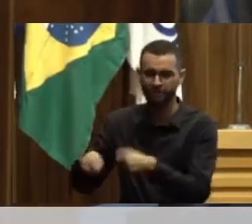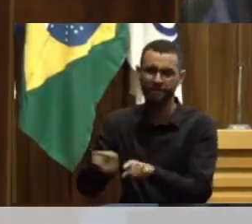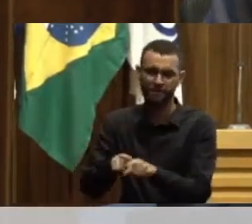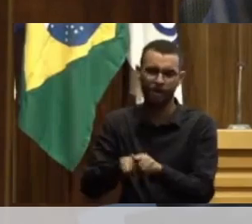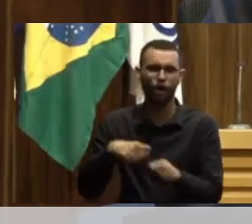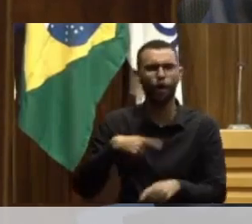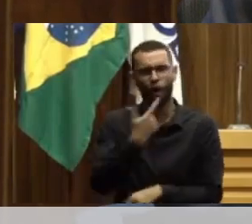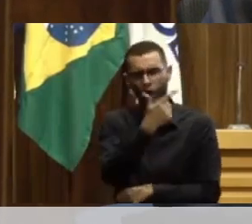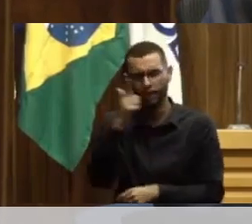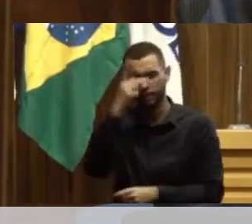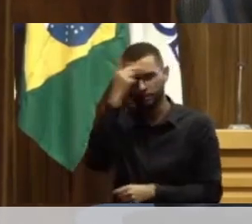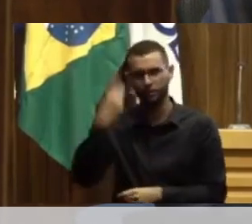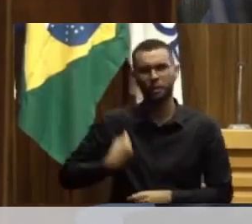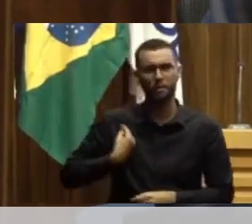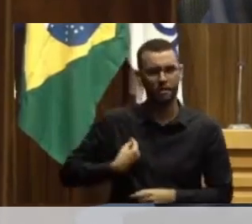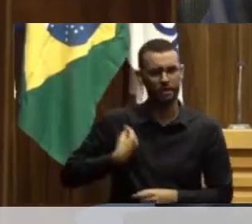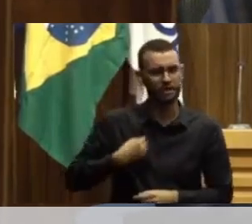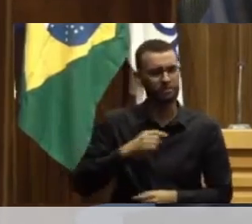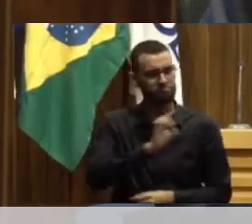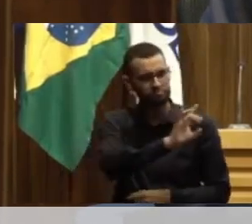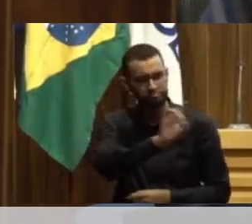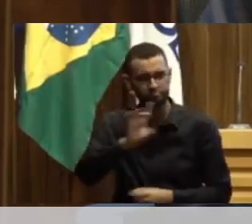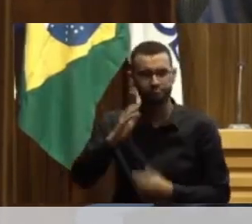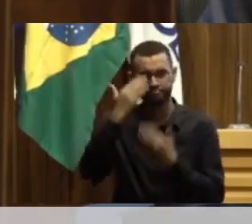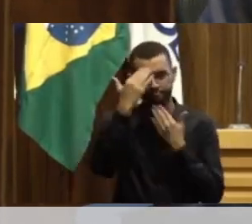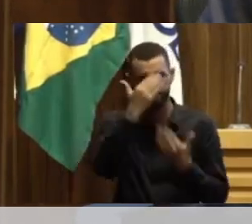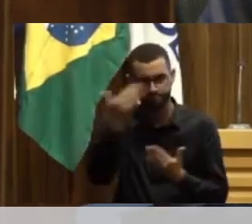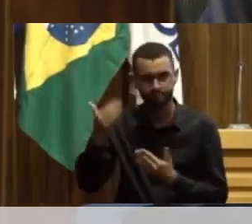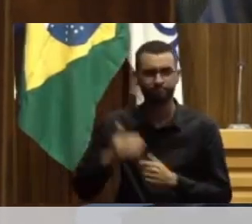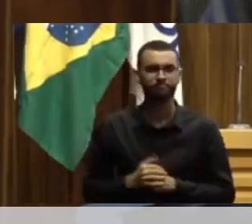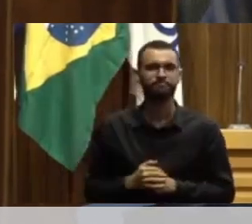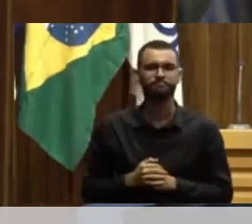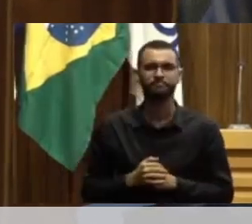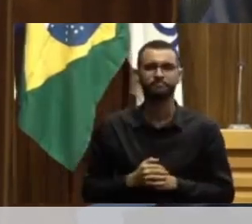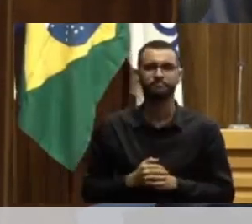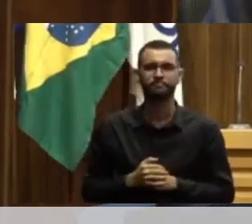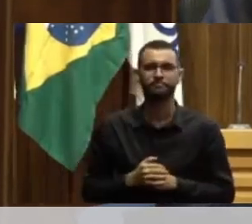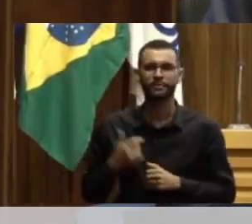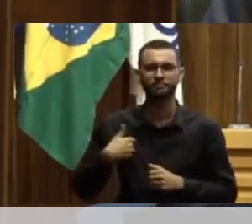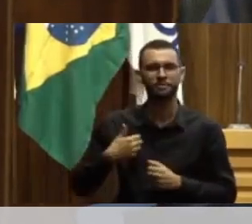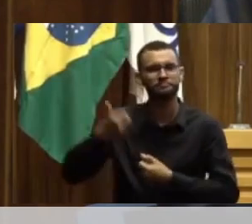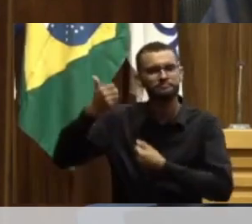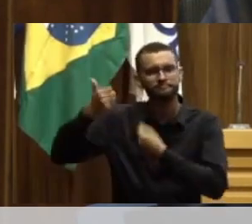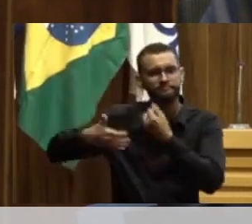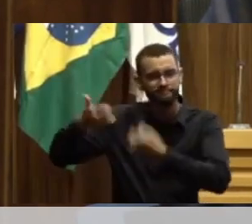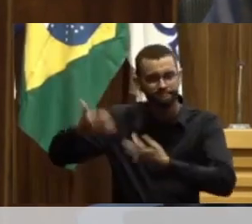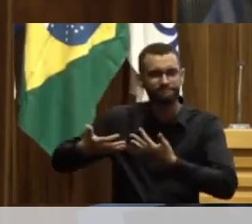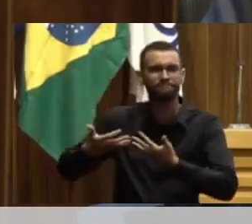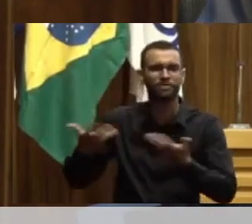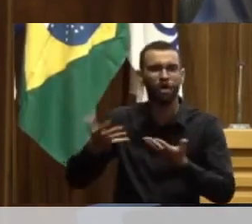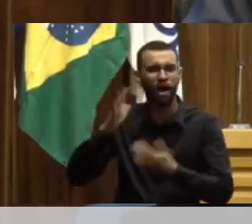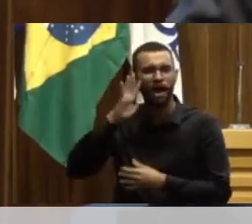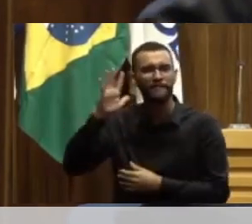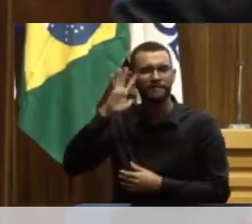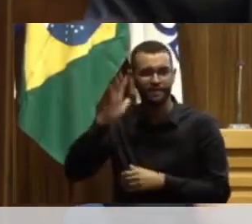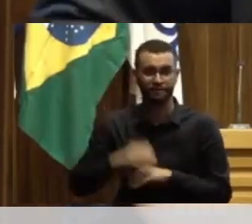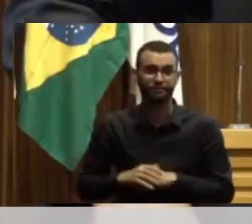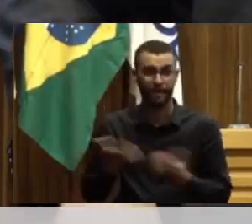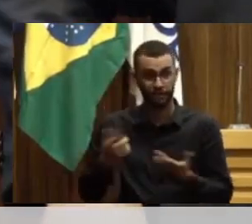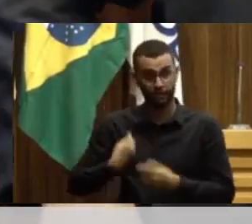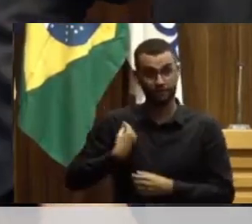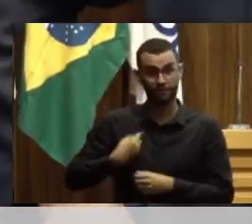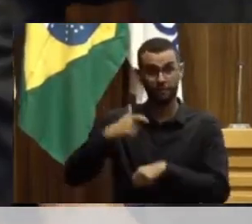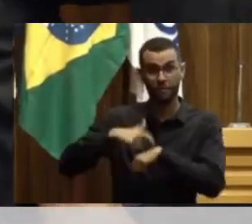e conselheiras que possam estar aí presentes. E deixa eu fazer a minha reflexão. Acho que nós estamos vivendo um momento histórico